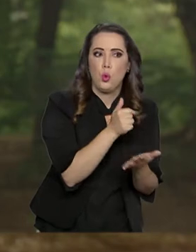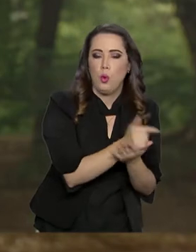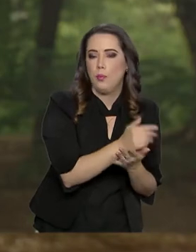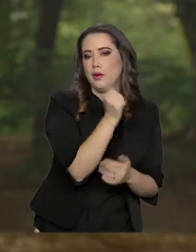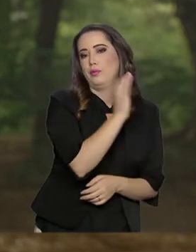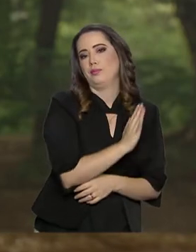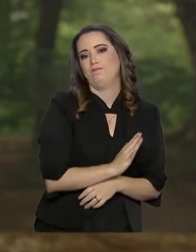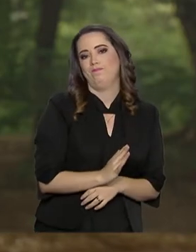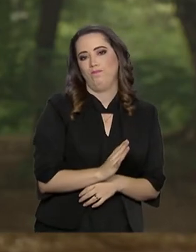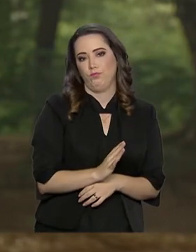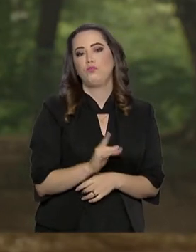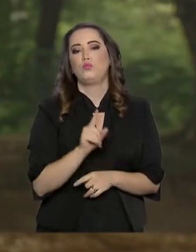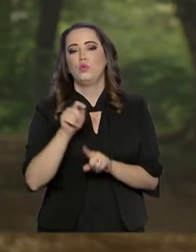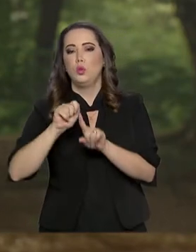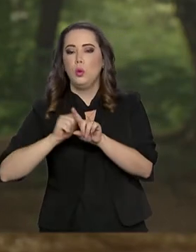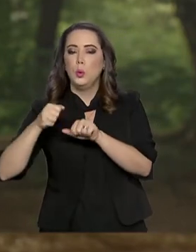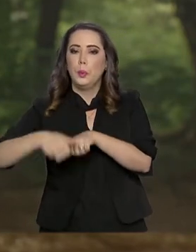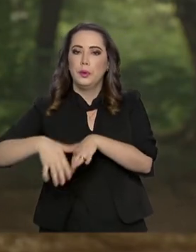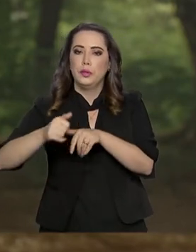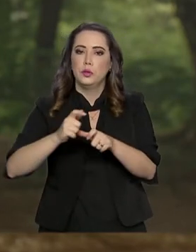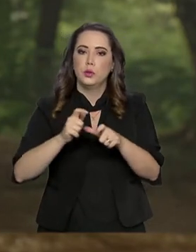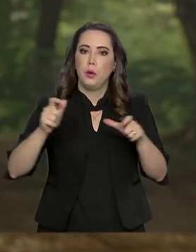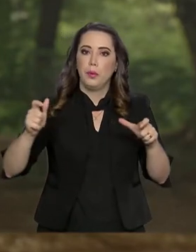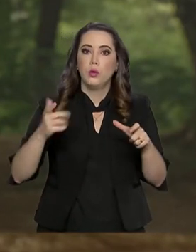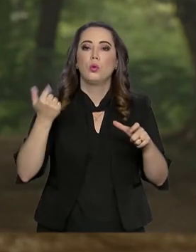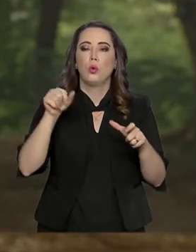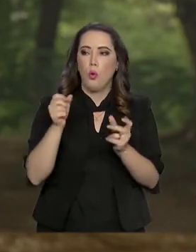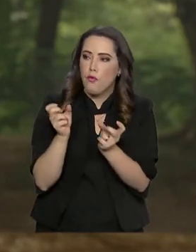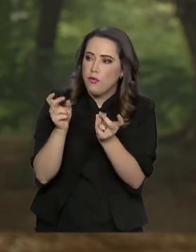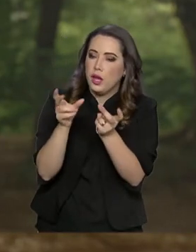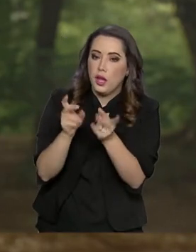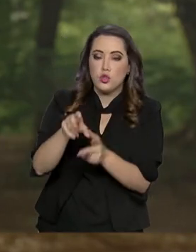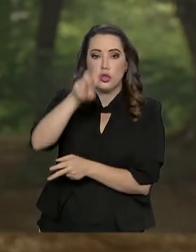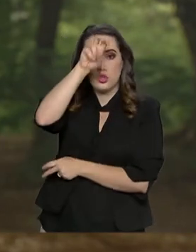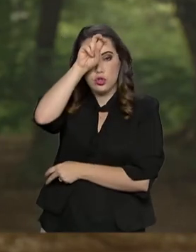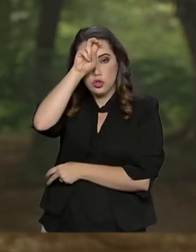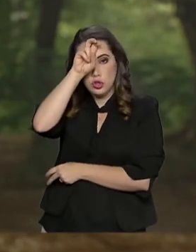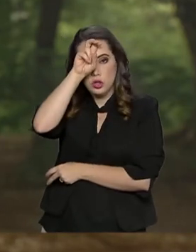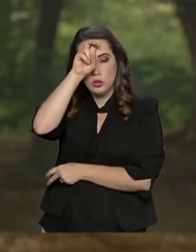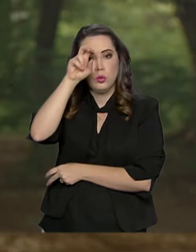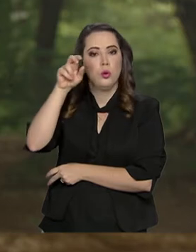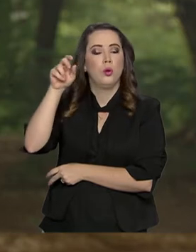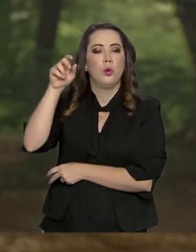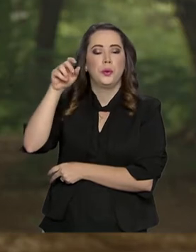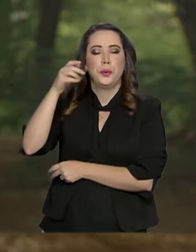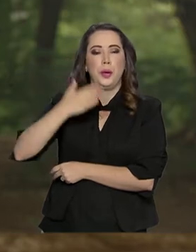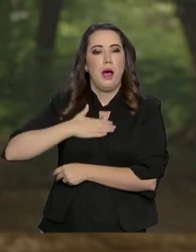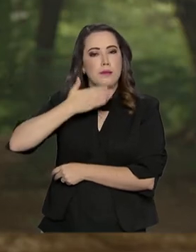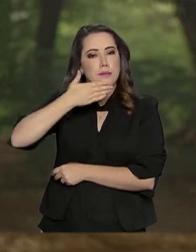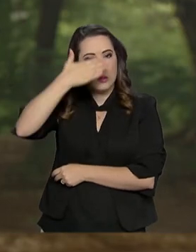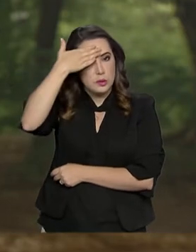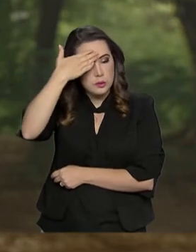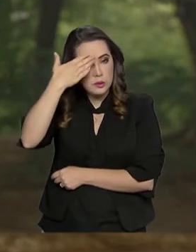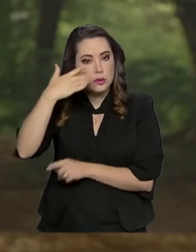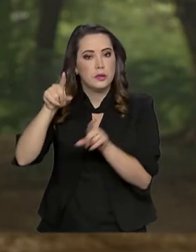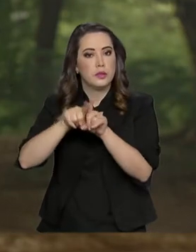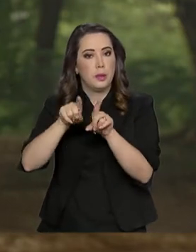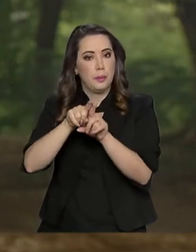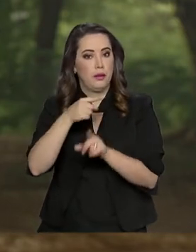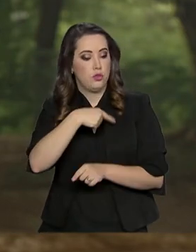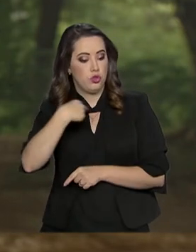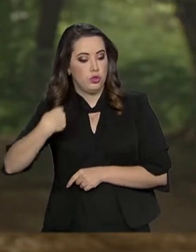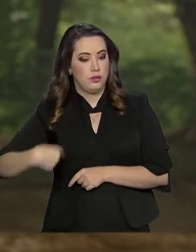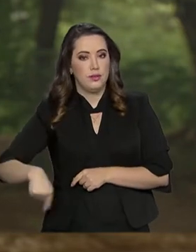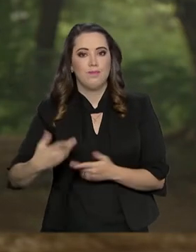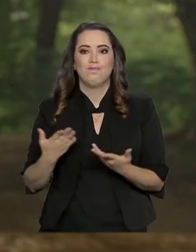expandiu o mercado com contratos fechados no Egito, Arábia Saudita e China. Além das novas parcerias, o plano agrícola